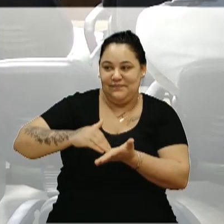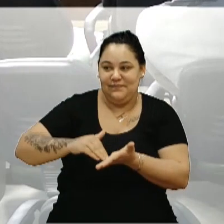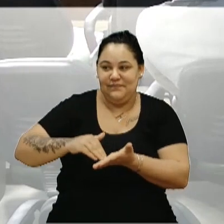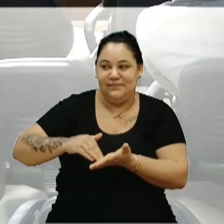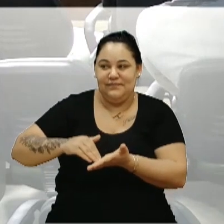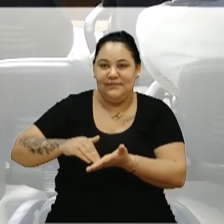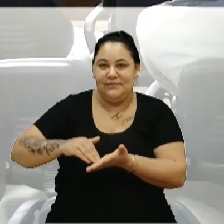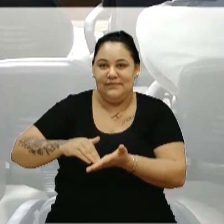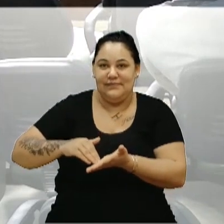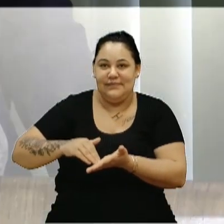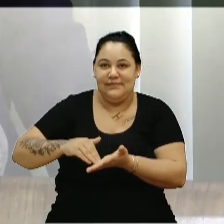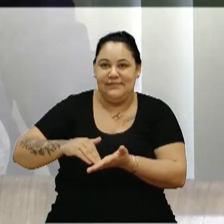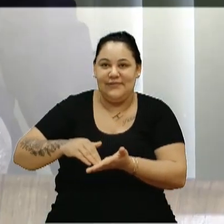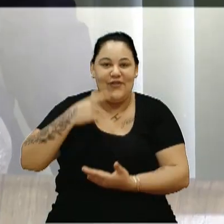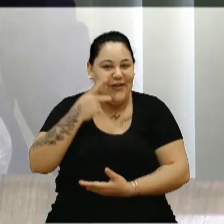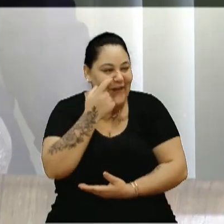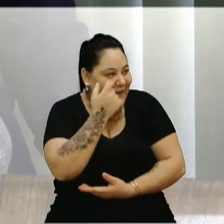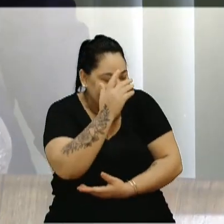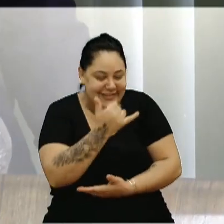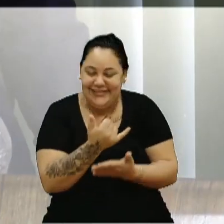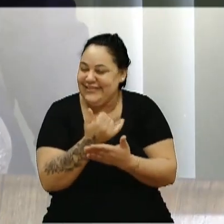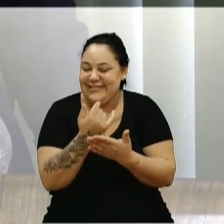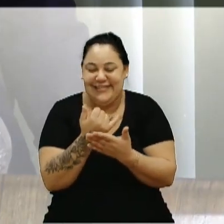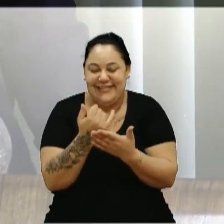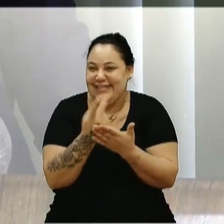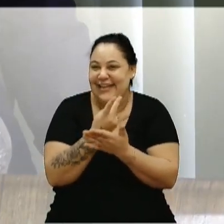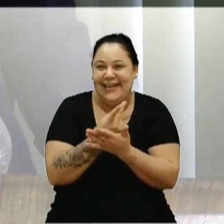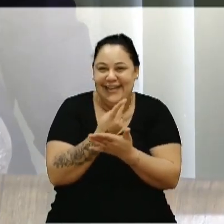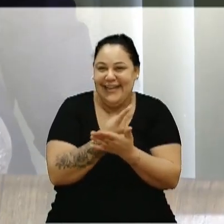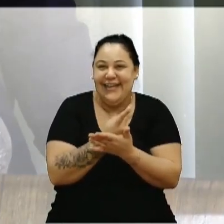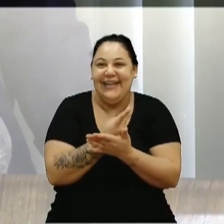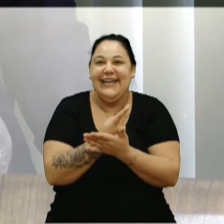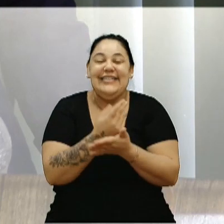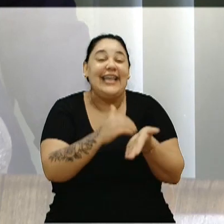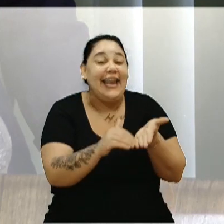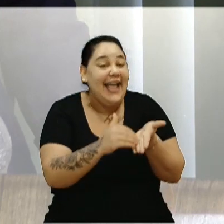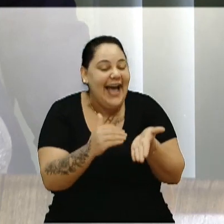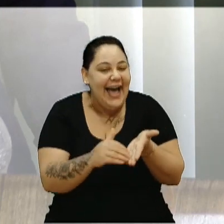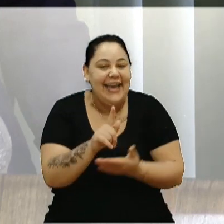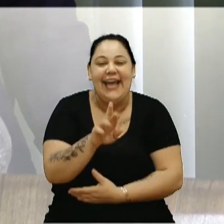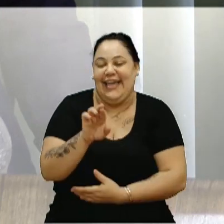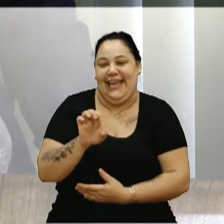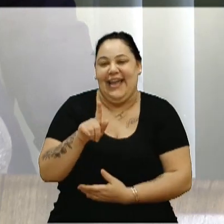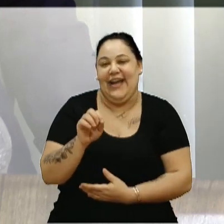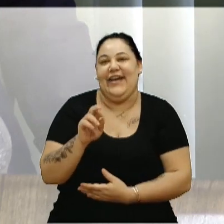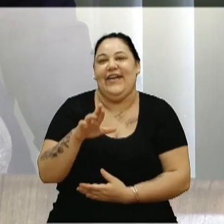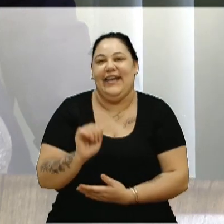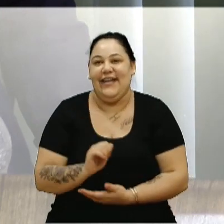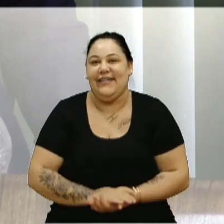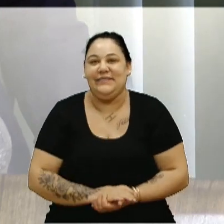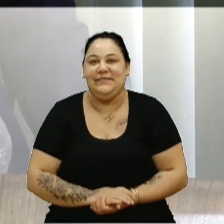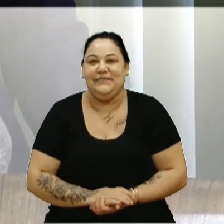vereadora, olha, quem sabe no futuro vereadora aqui com a gente, Grégora Fortuna. Também saudar e agradecer a presença do